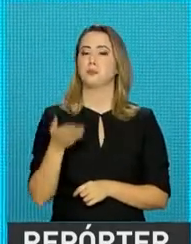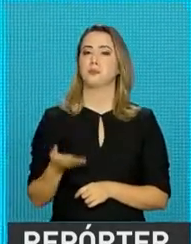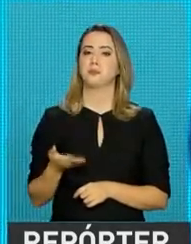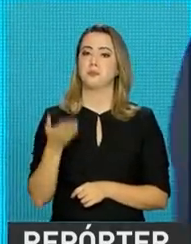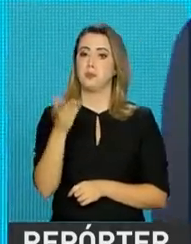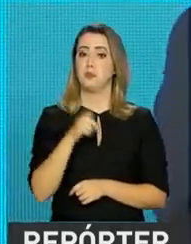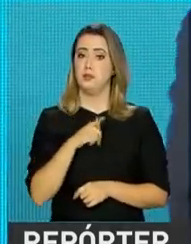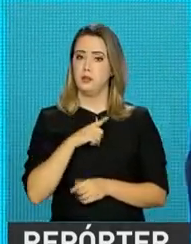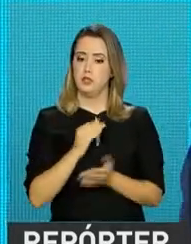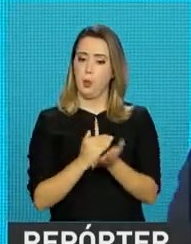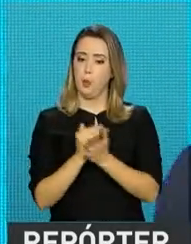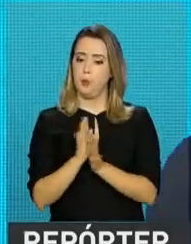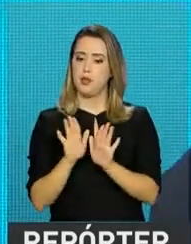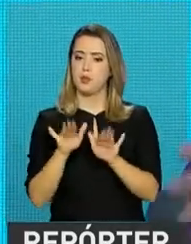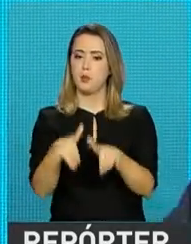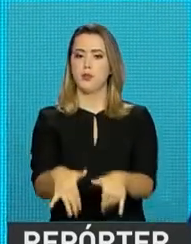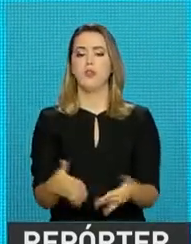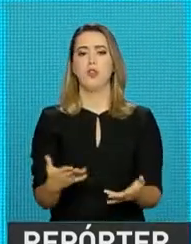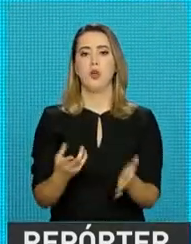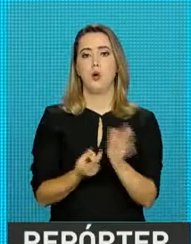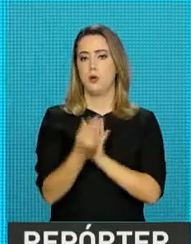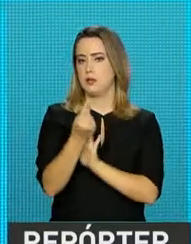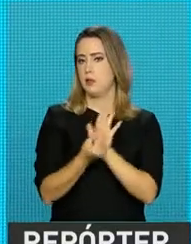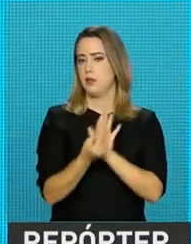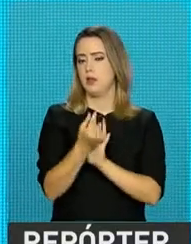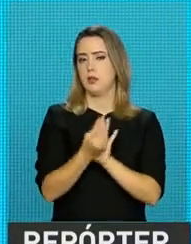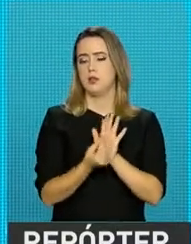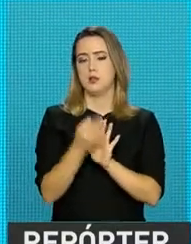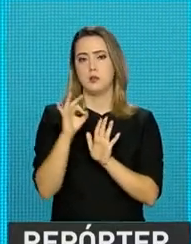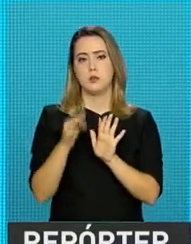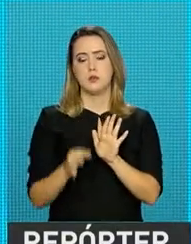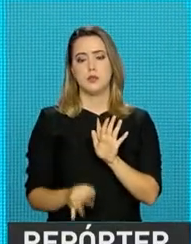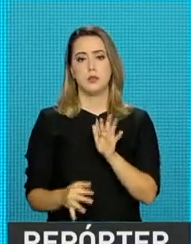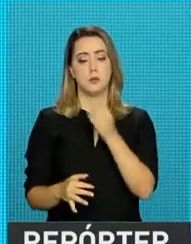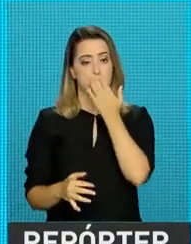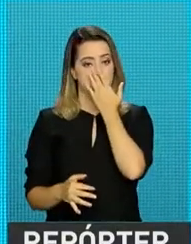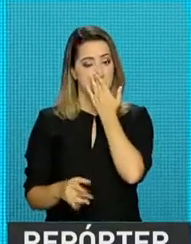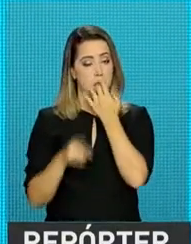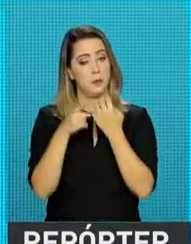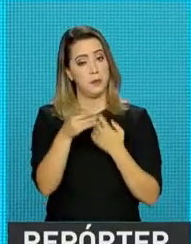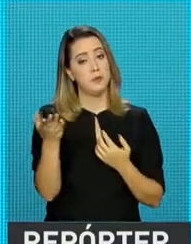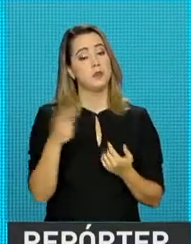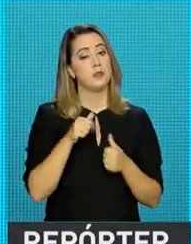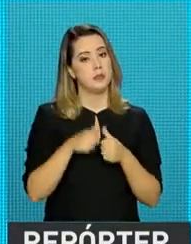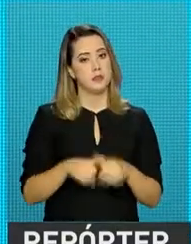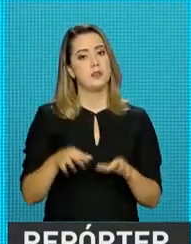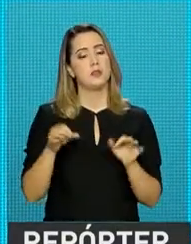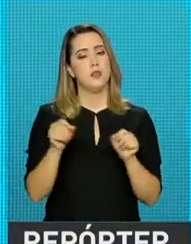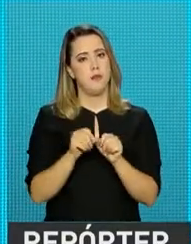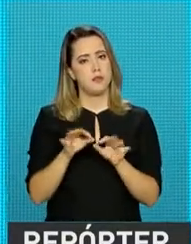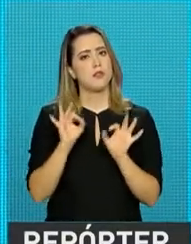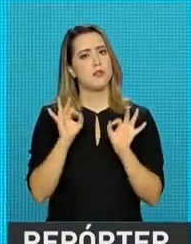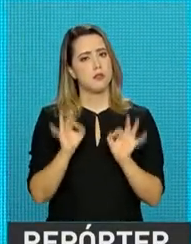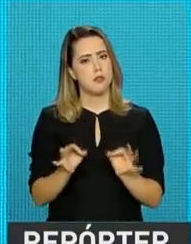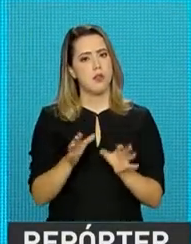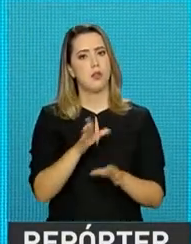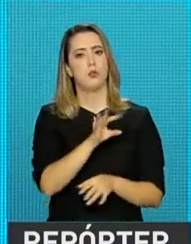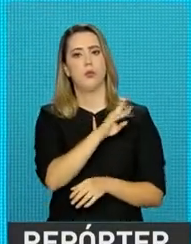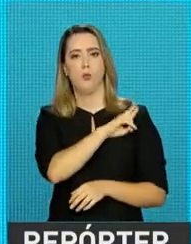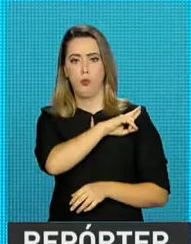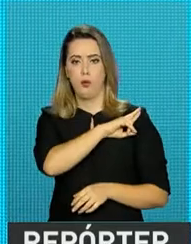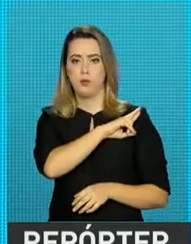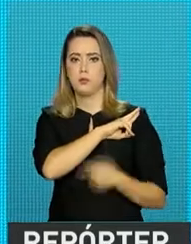Quando você tem início, fim, orçamento definido, você está fazendo com muita responsabilidade.